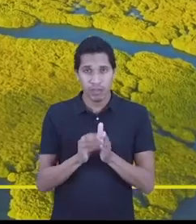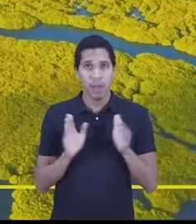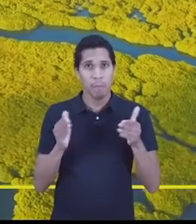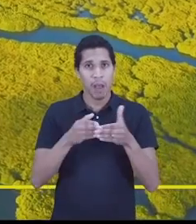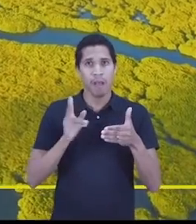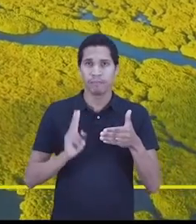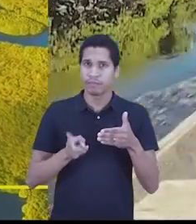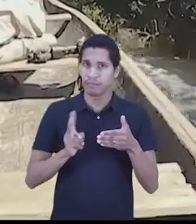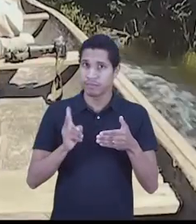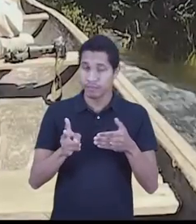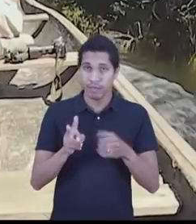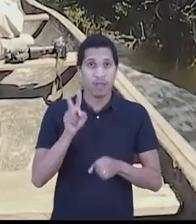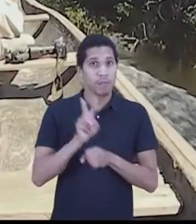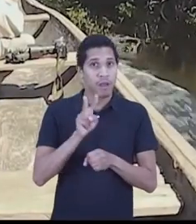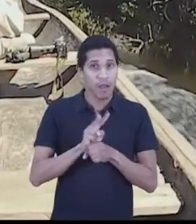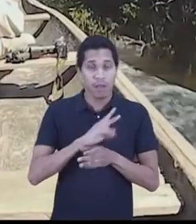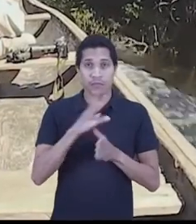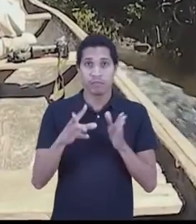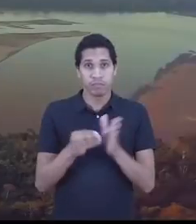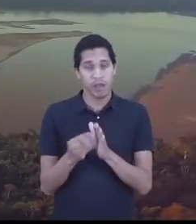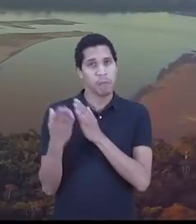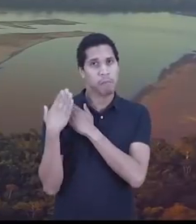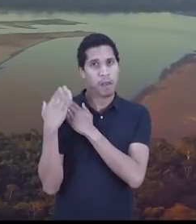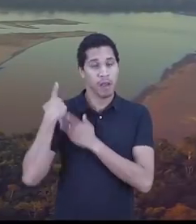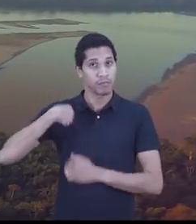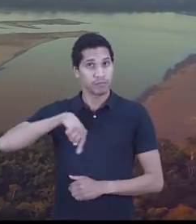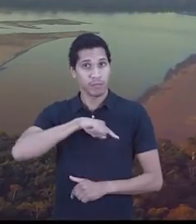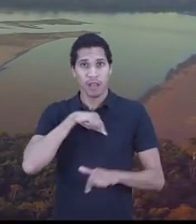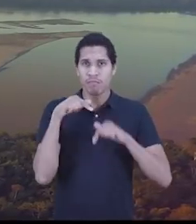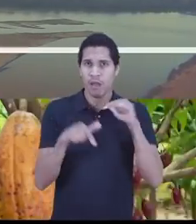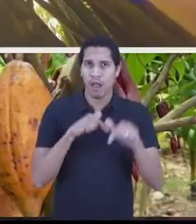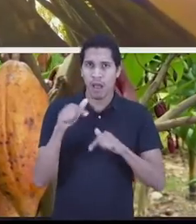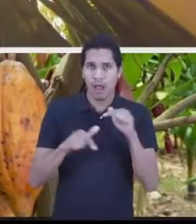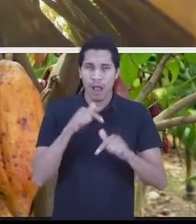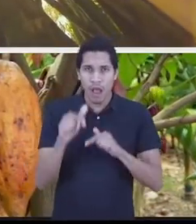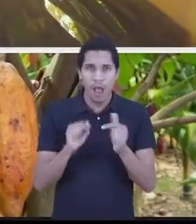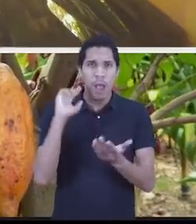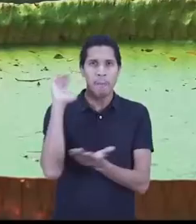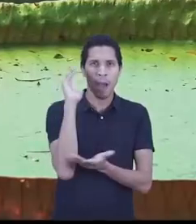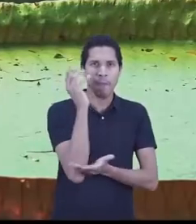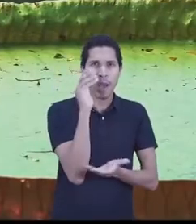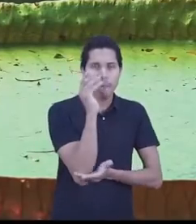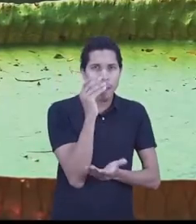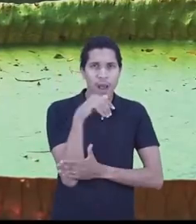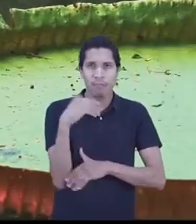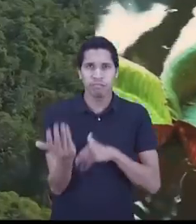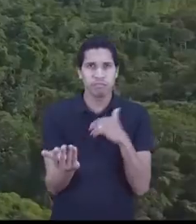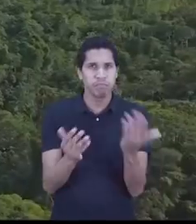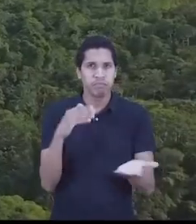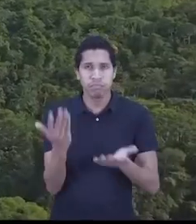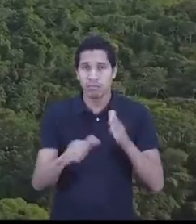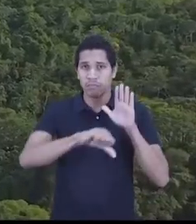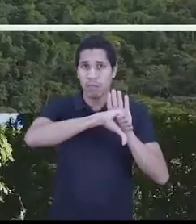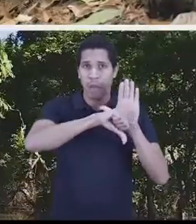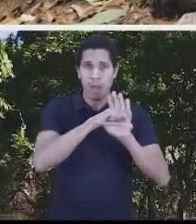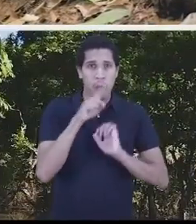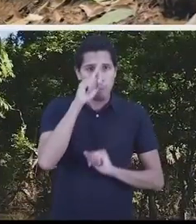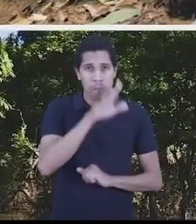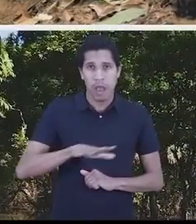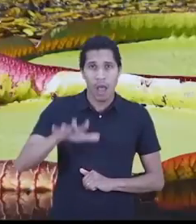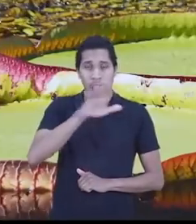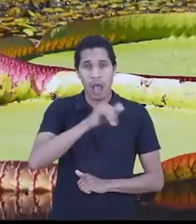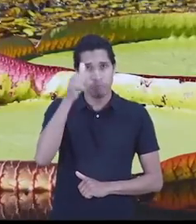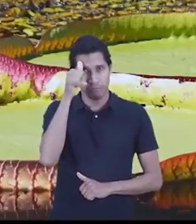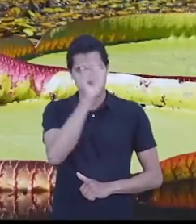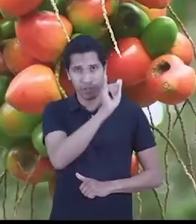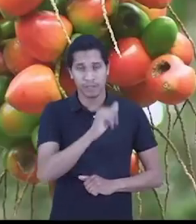O país mantém intactos 60% da vegetação nativa e 84% da floresta amazônica. São 7